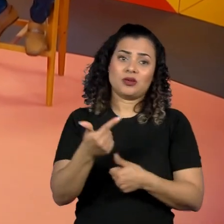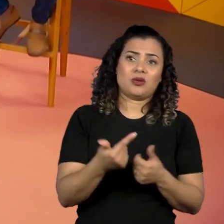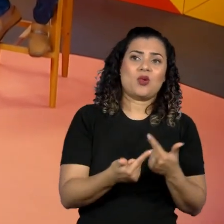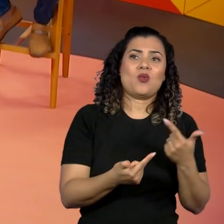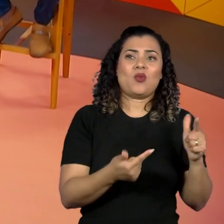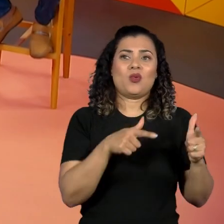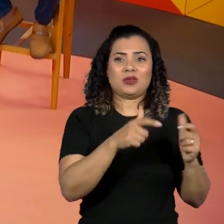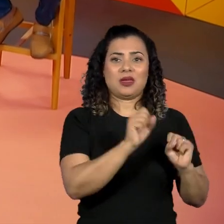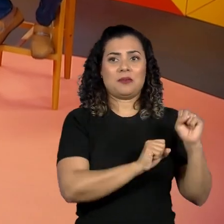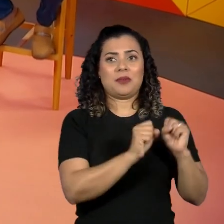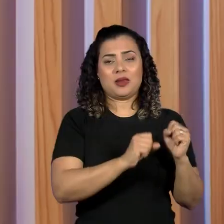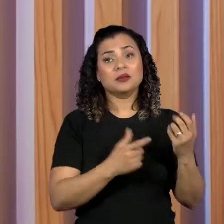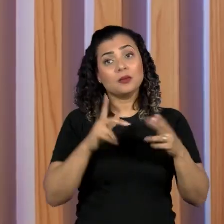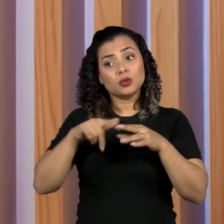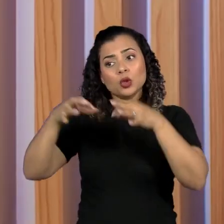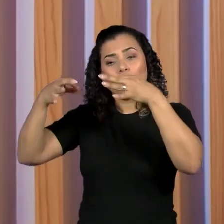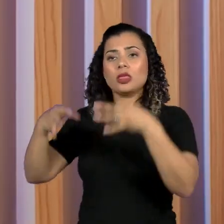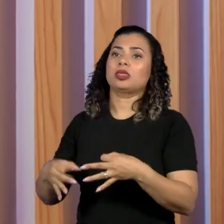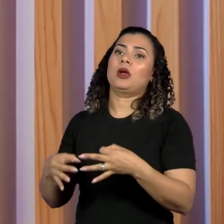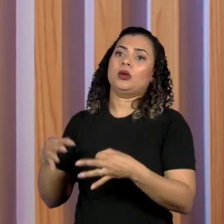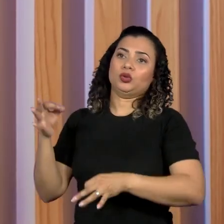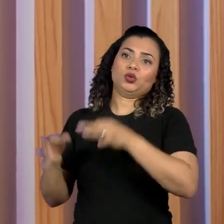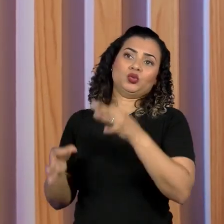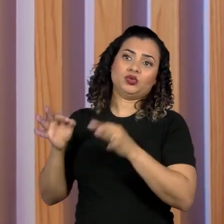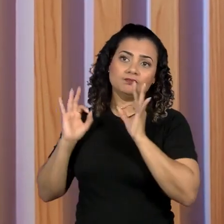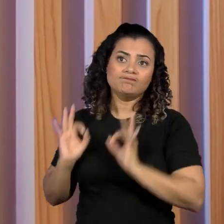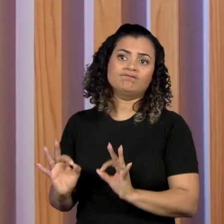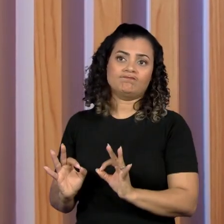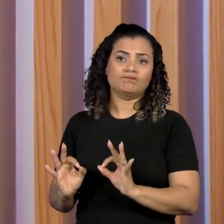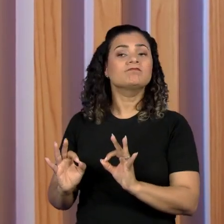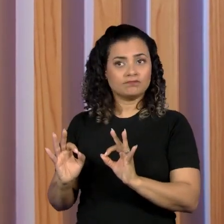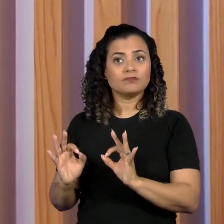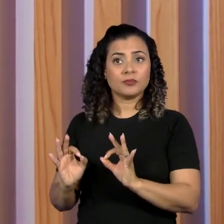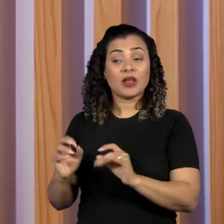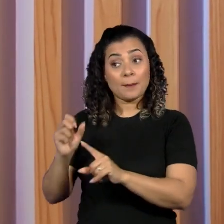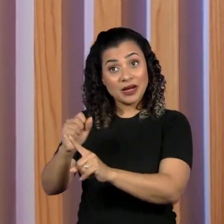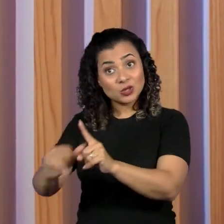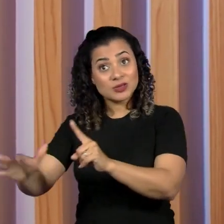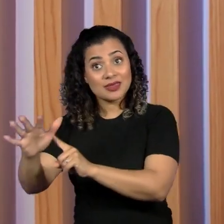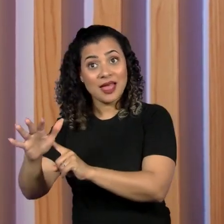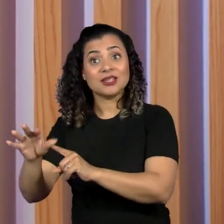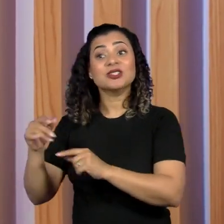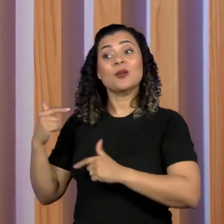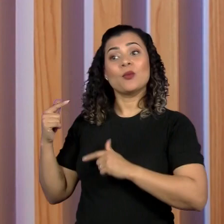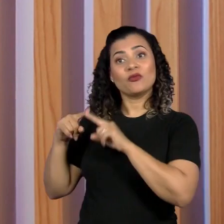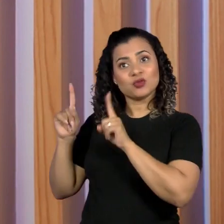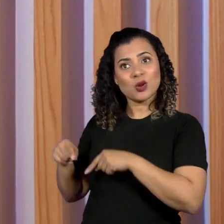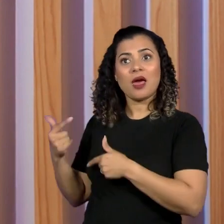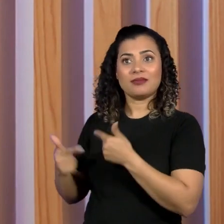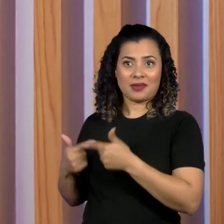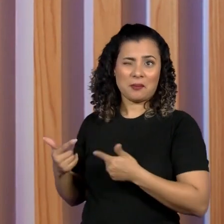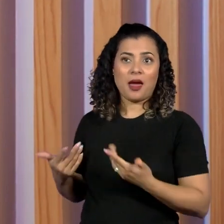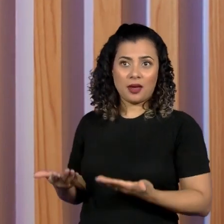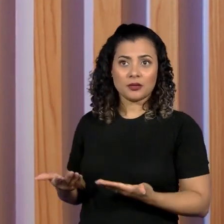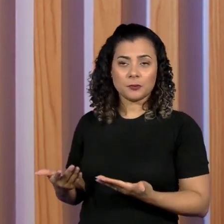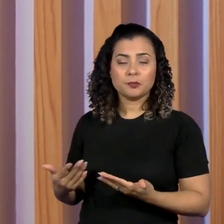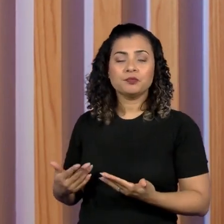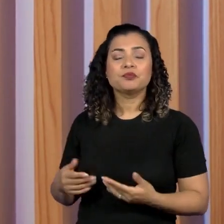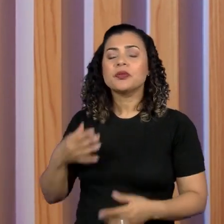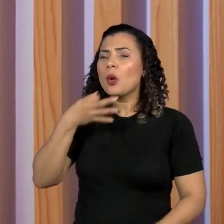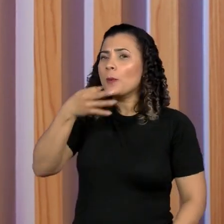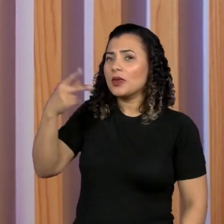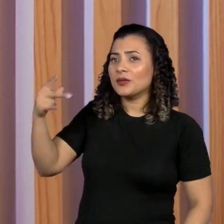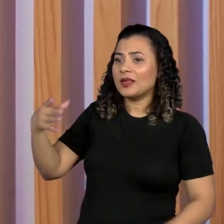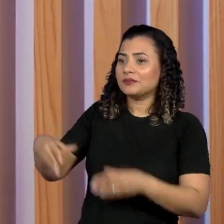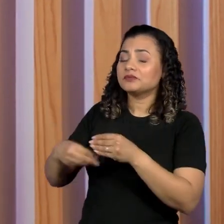Que seja honesto e justo, tanto para o prestador quanto para a sociedade também. E é curioso o comentário que ela fez, porque hoje eu vim